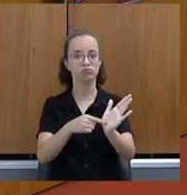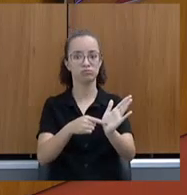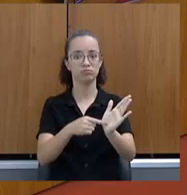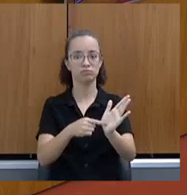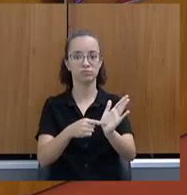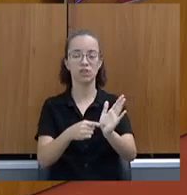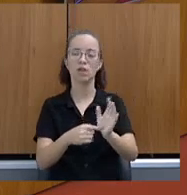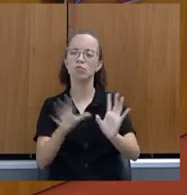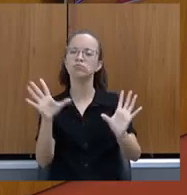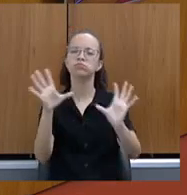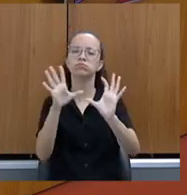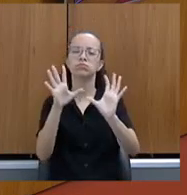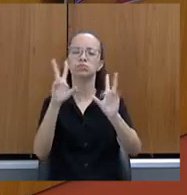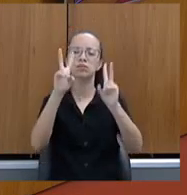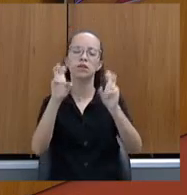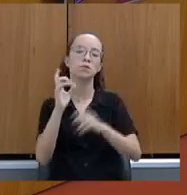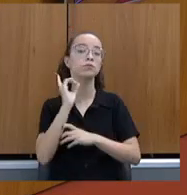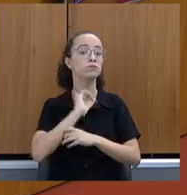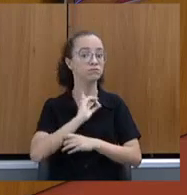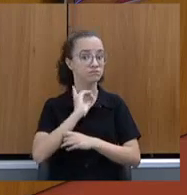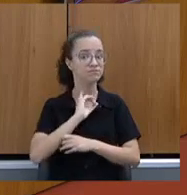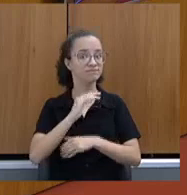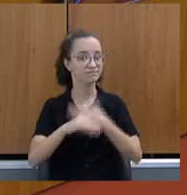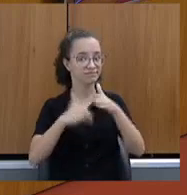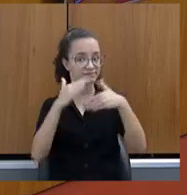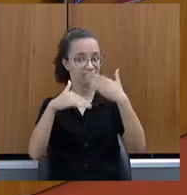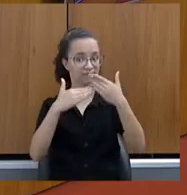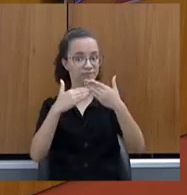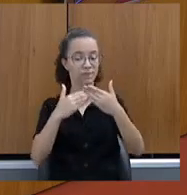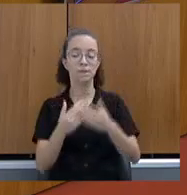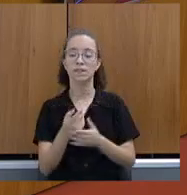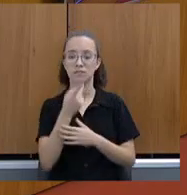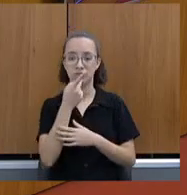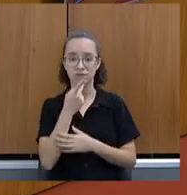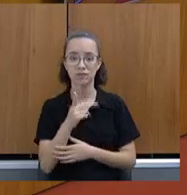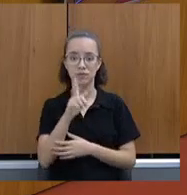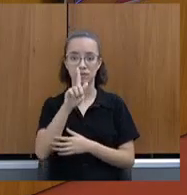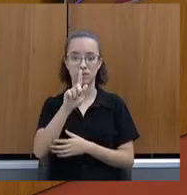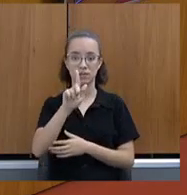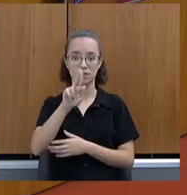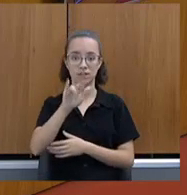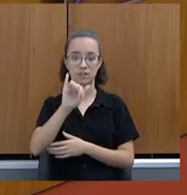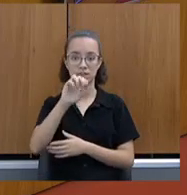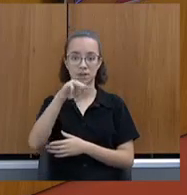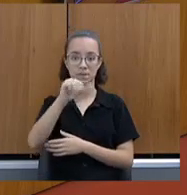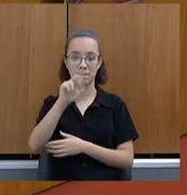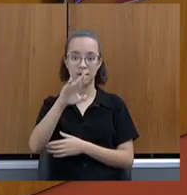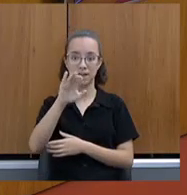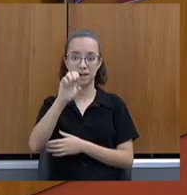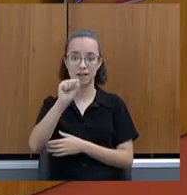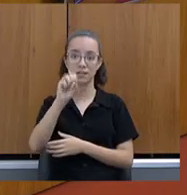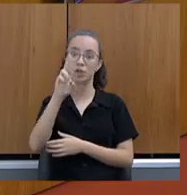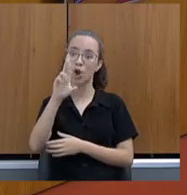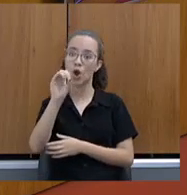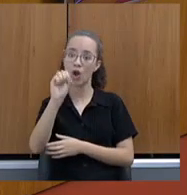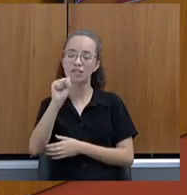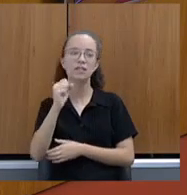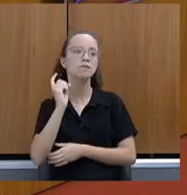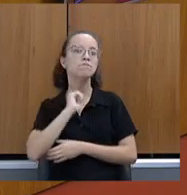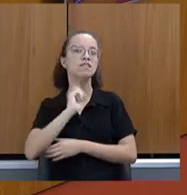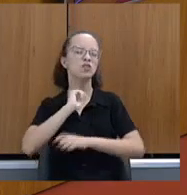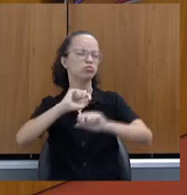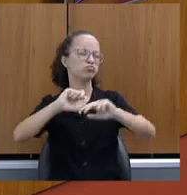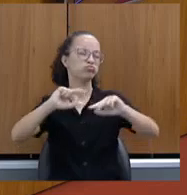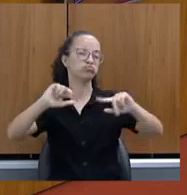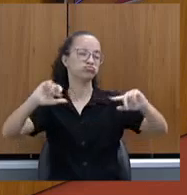Minas Gerais como já diziam Guimarães Rosa né que Minas Gerais são muitas nessa secretário então nós temos é